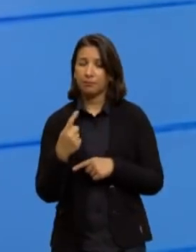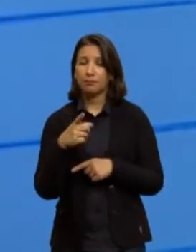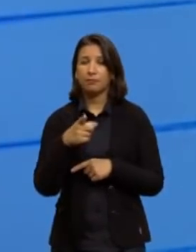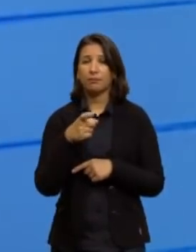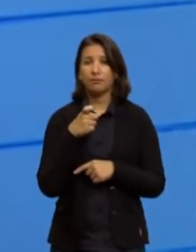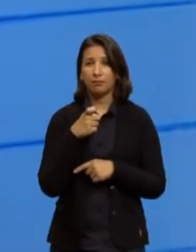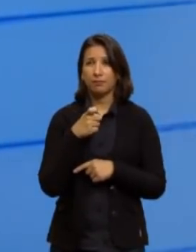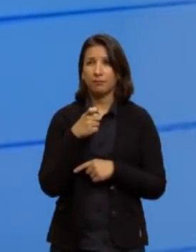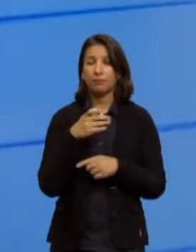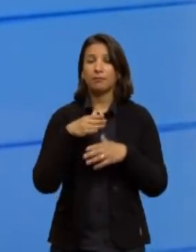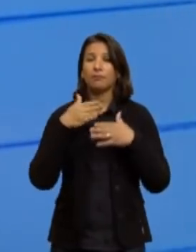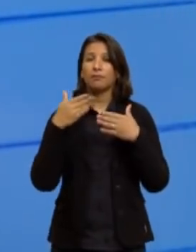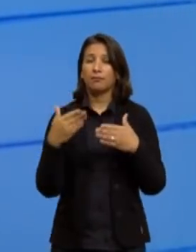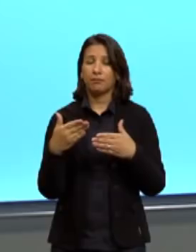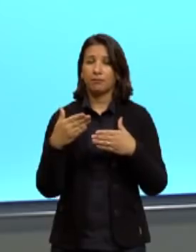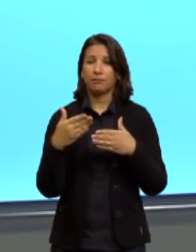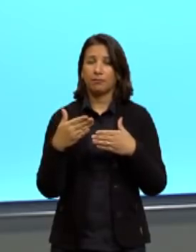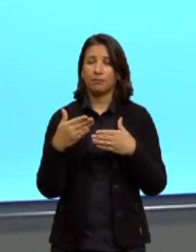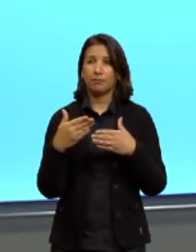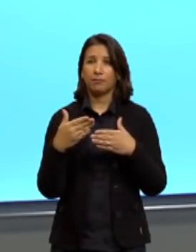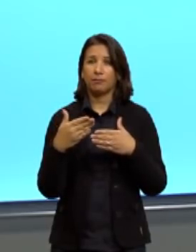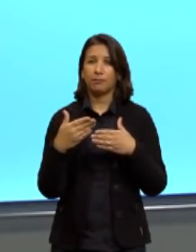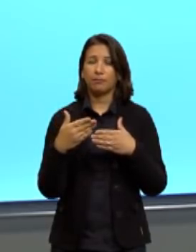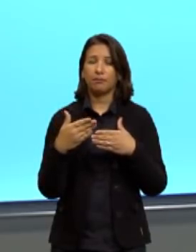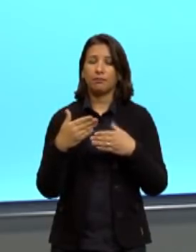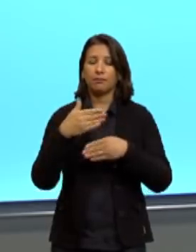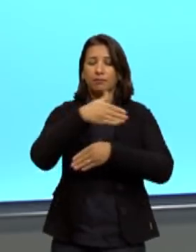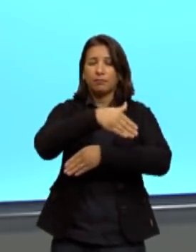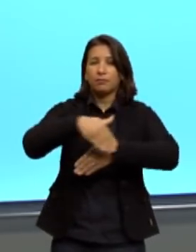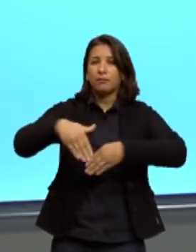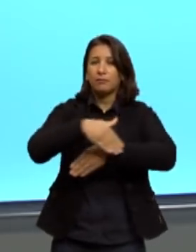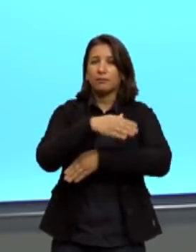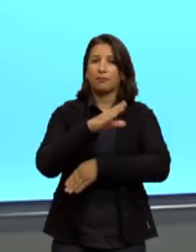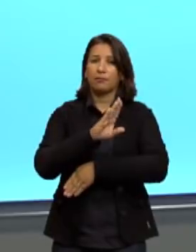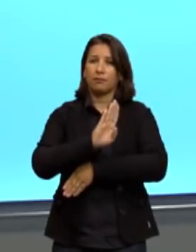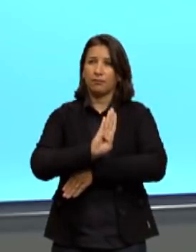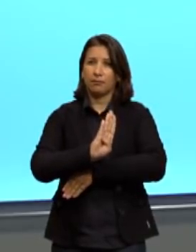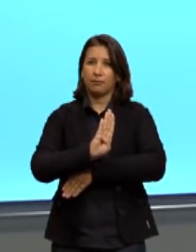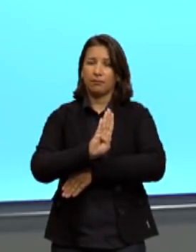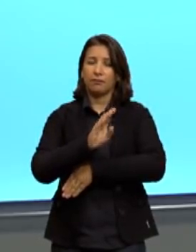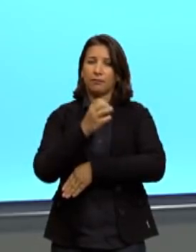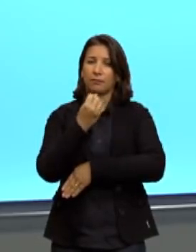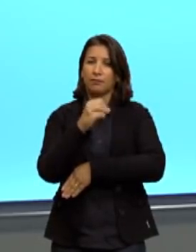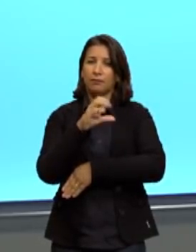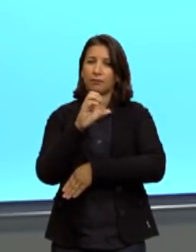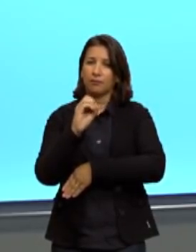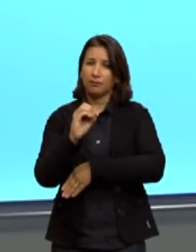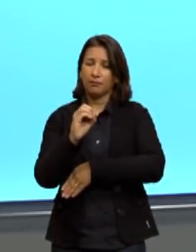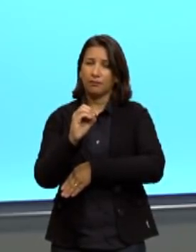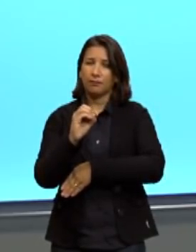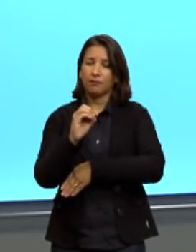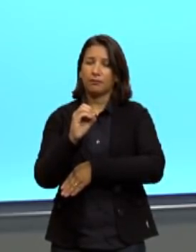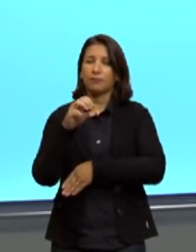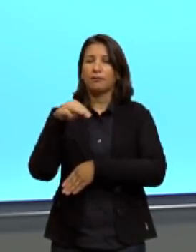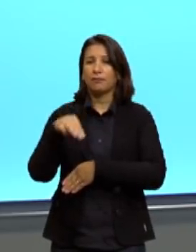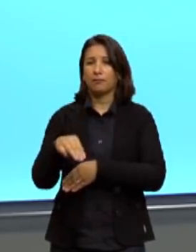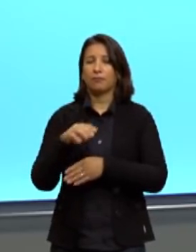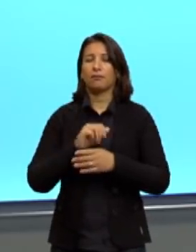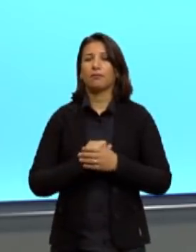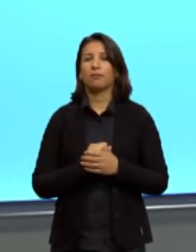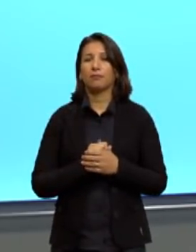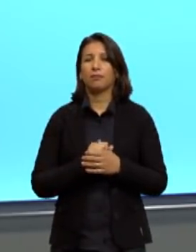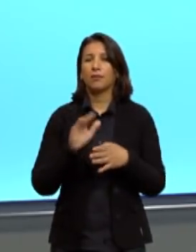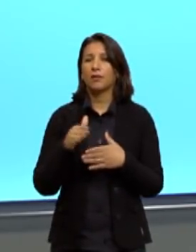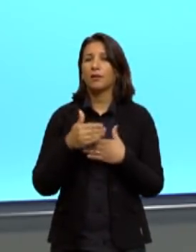os fundos ou a parte que dá para rua b e é de 80 metros certo e